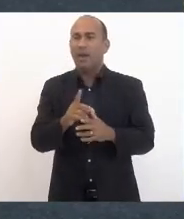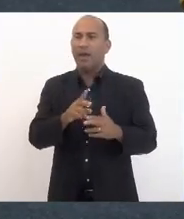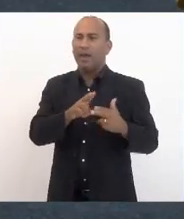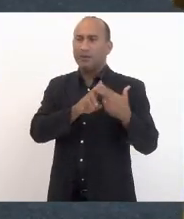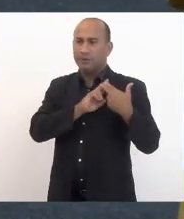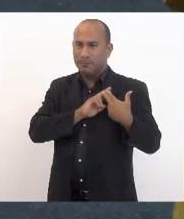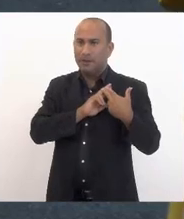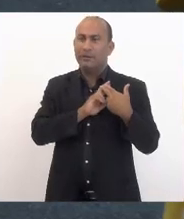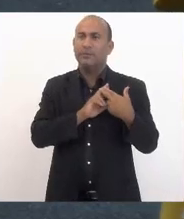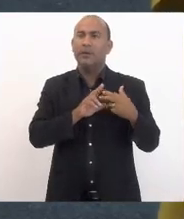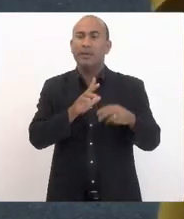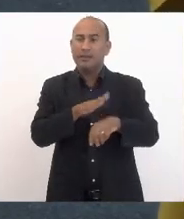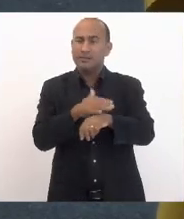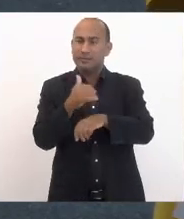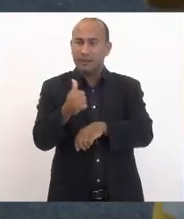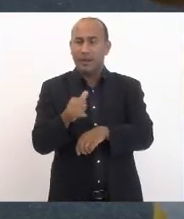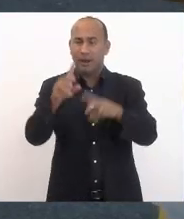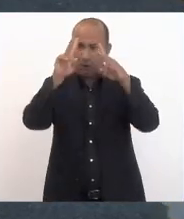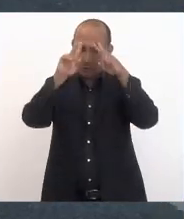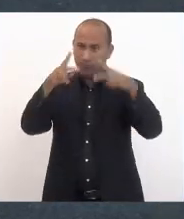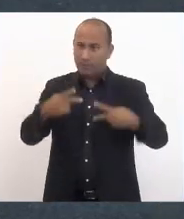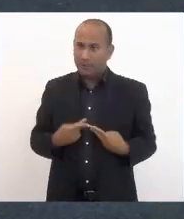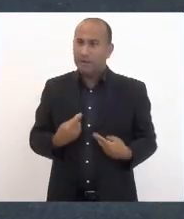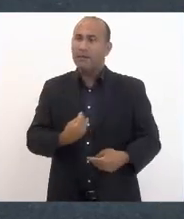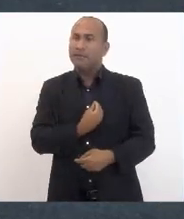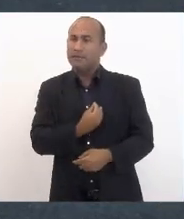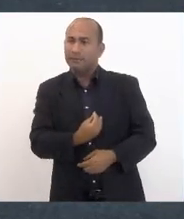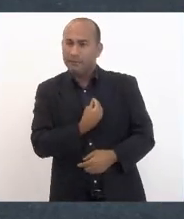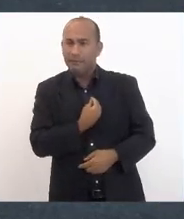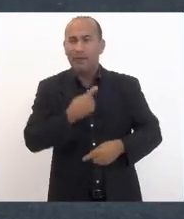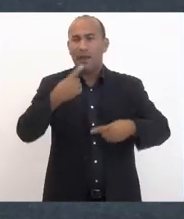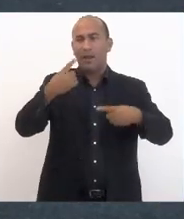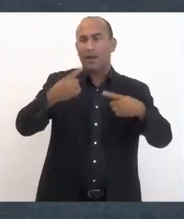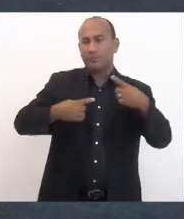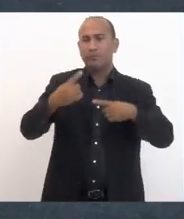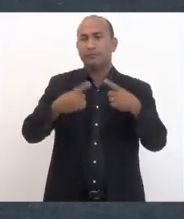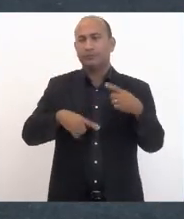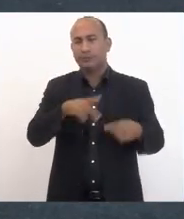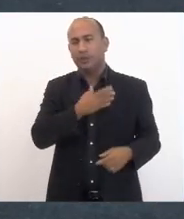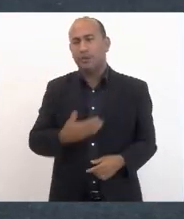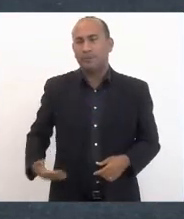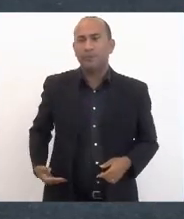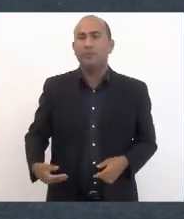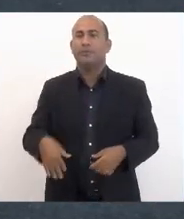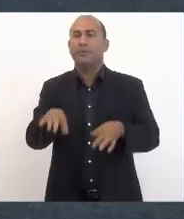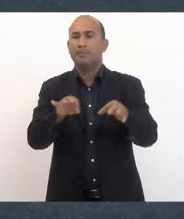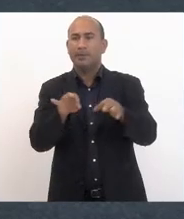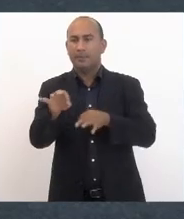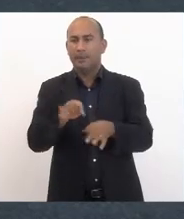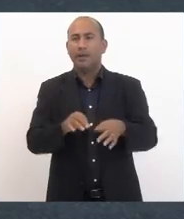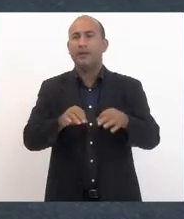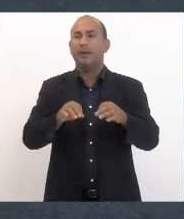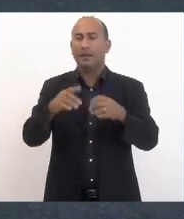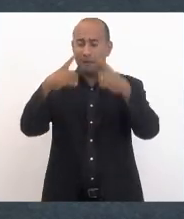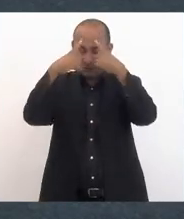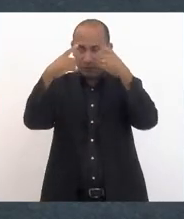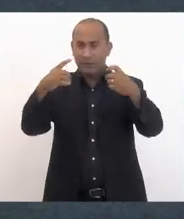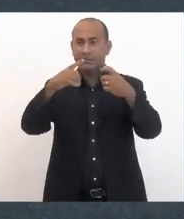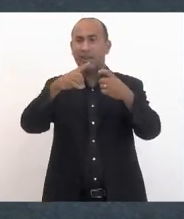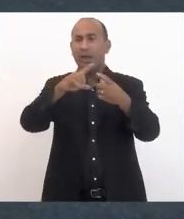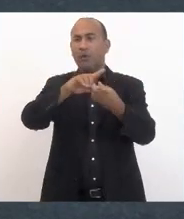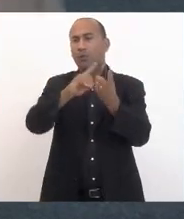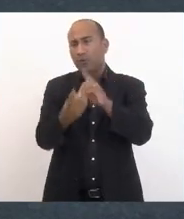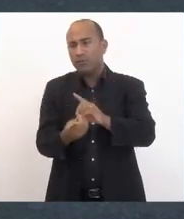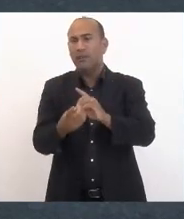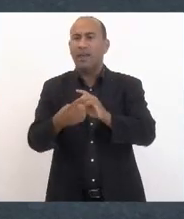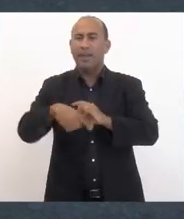são da dignidade humana. Viva, portanto, essa política pública que é o Programa Estadual de Combate à Violência contra a Comunidade